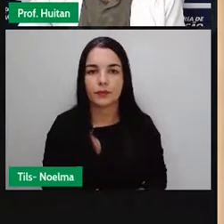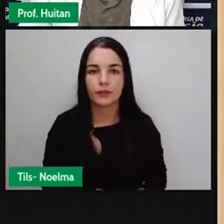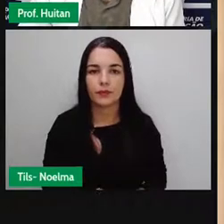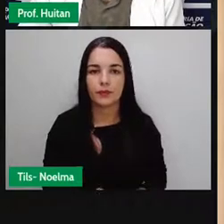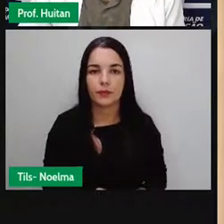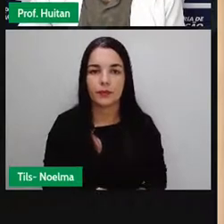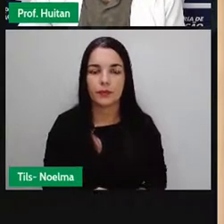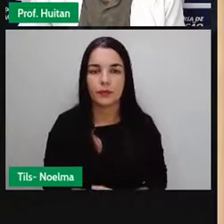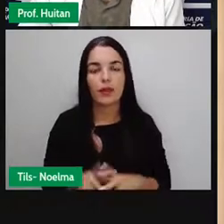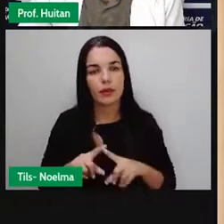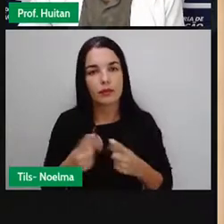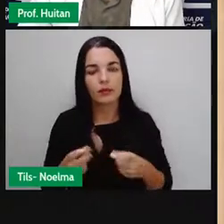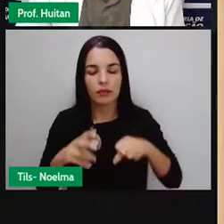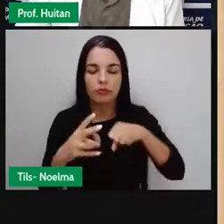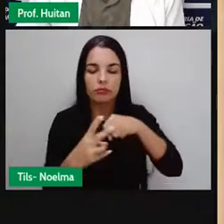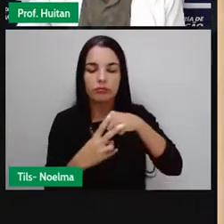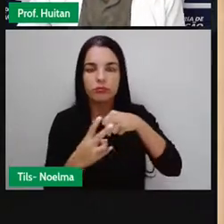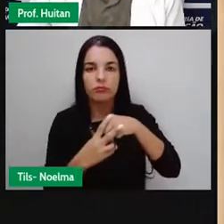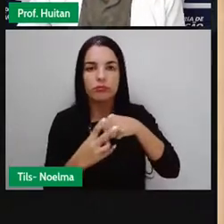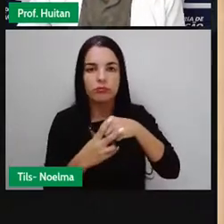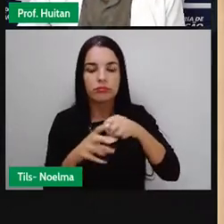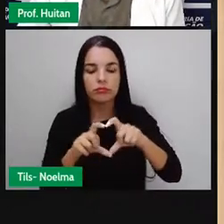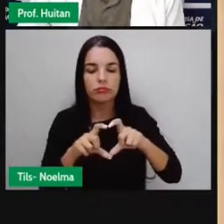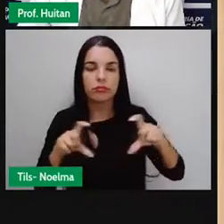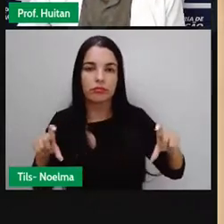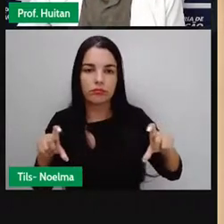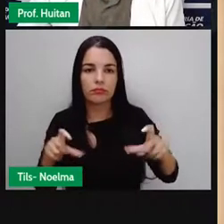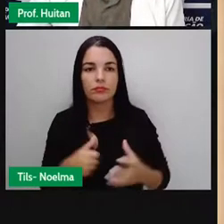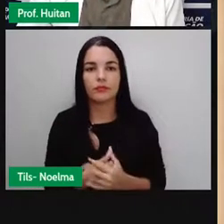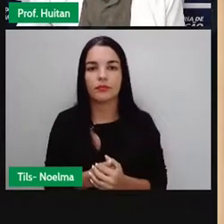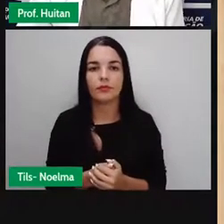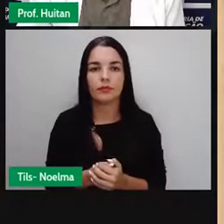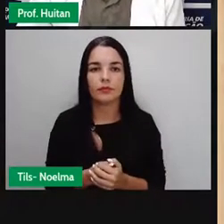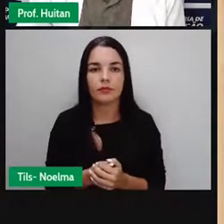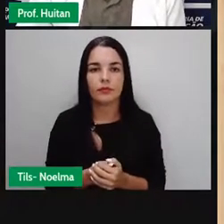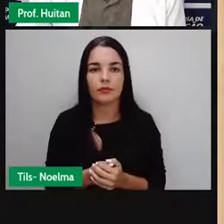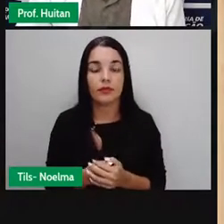E essa frase também é considerada frase verbal.